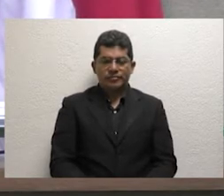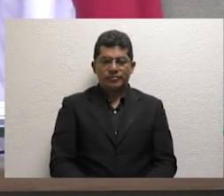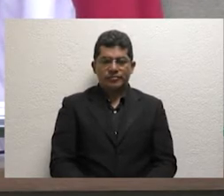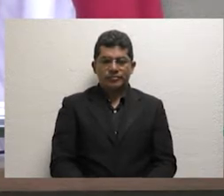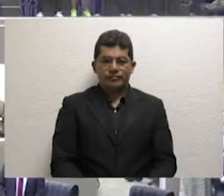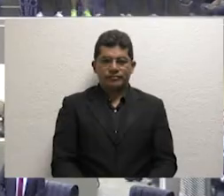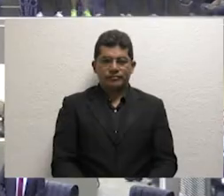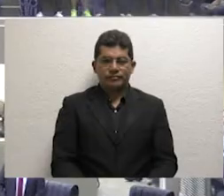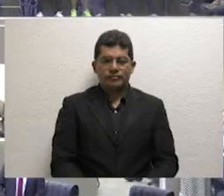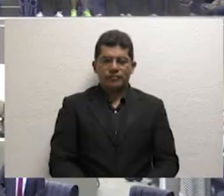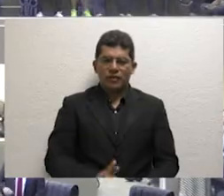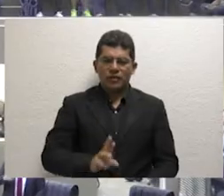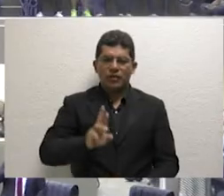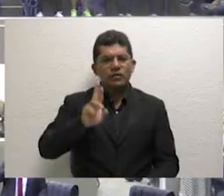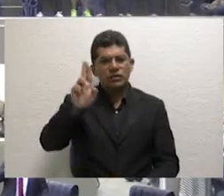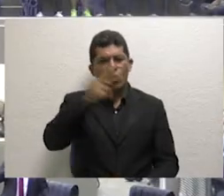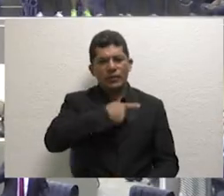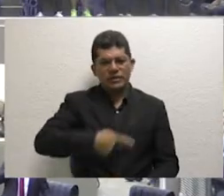senhor presidente